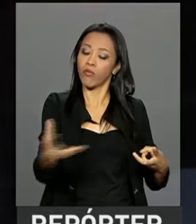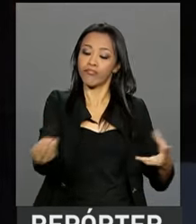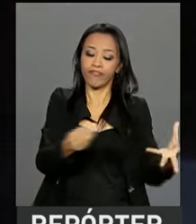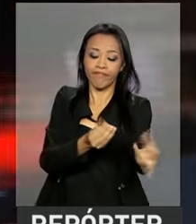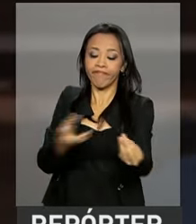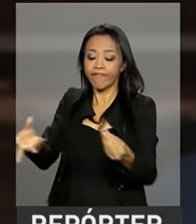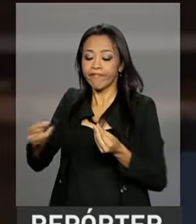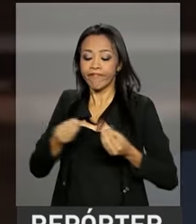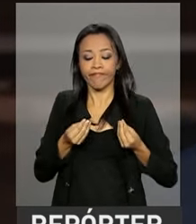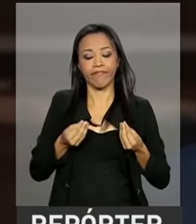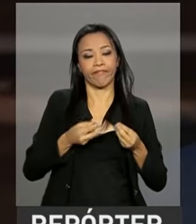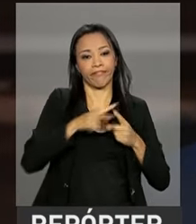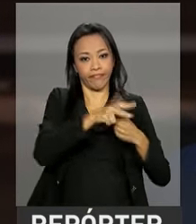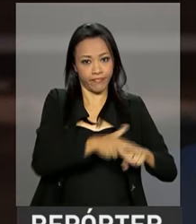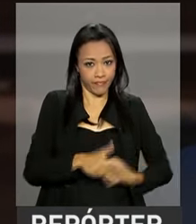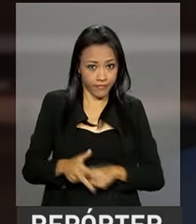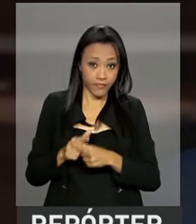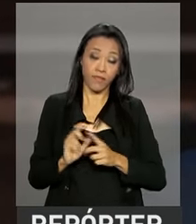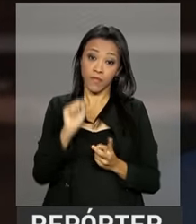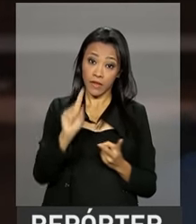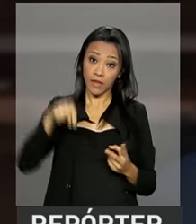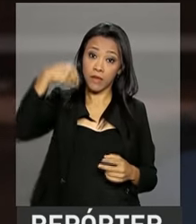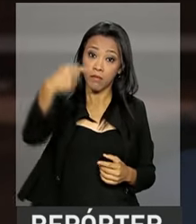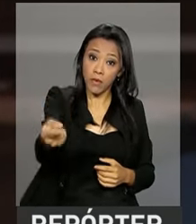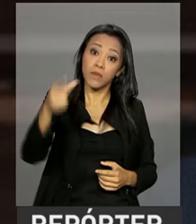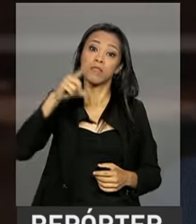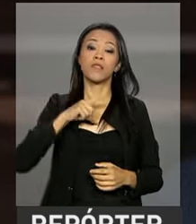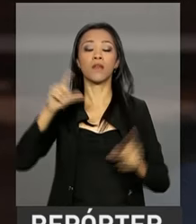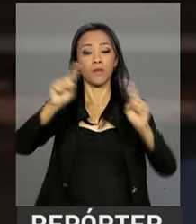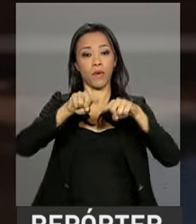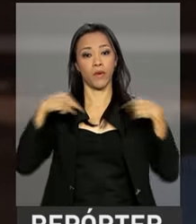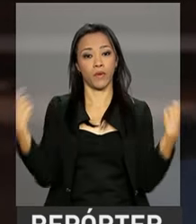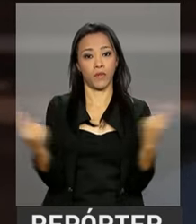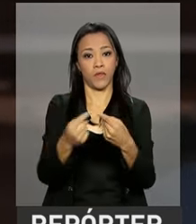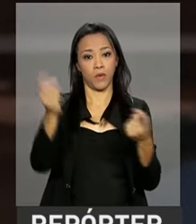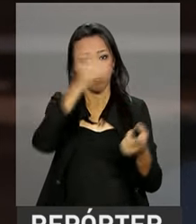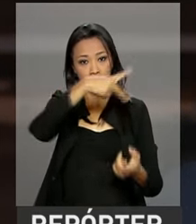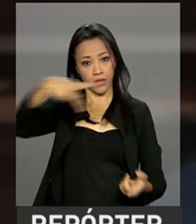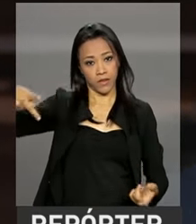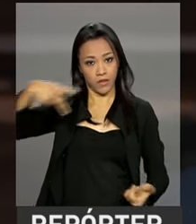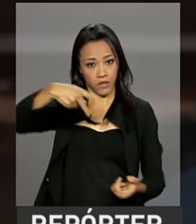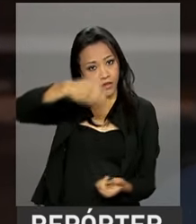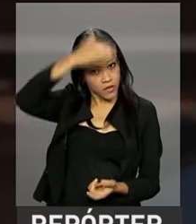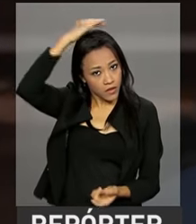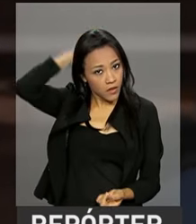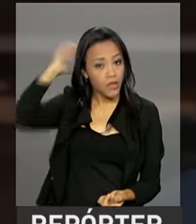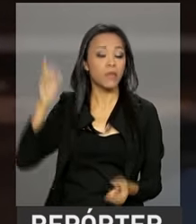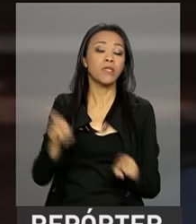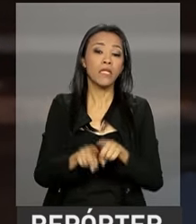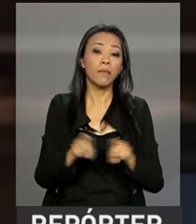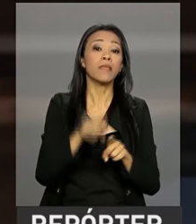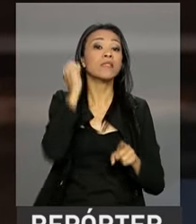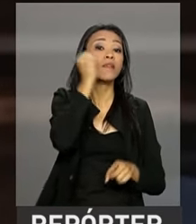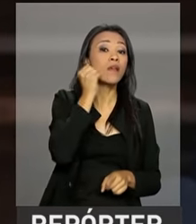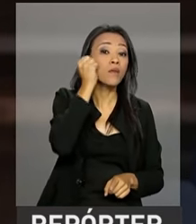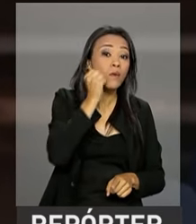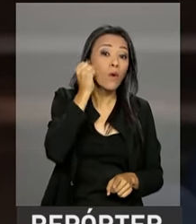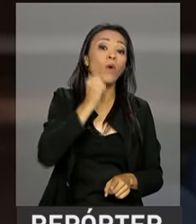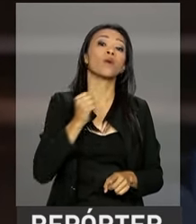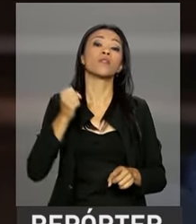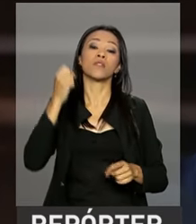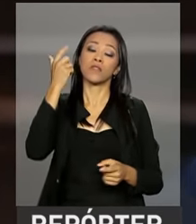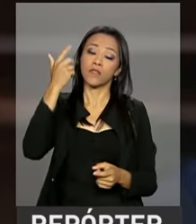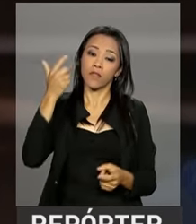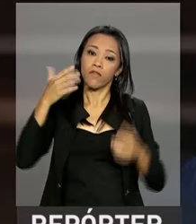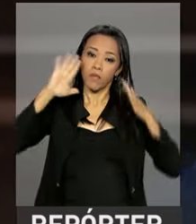à reunião e com o presidente da república e os senadores da base hoje também vamos mostrar